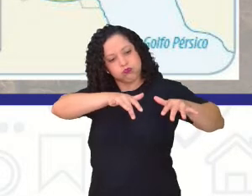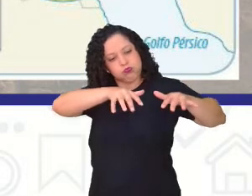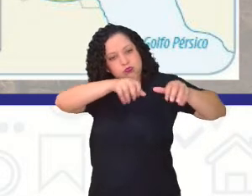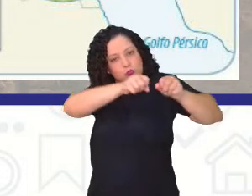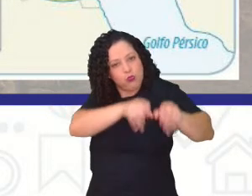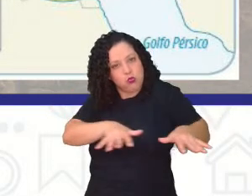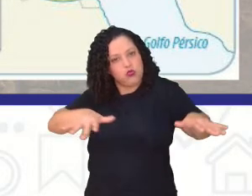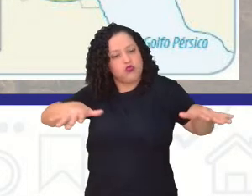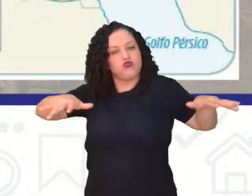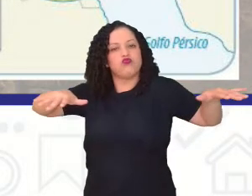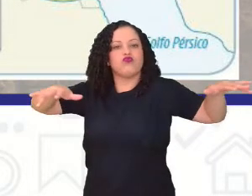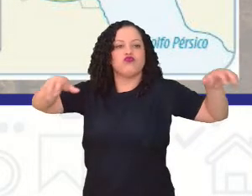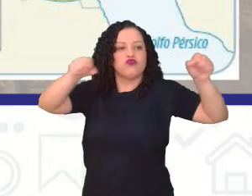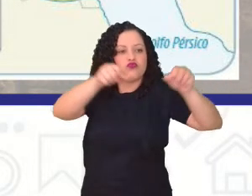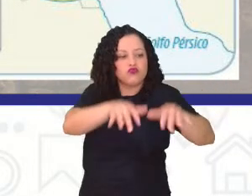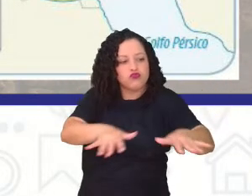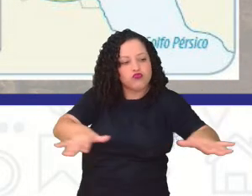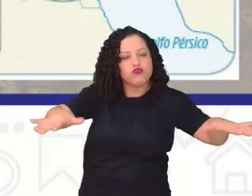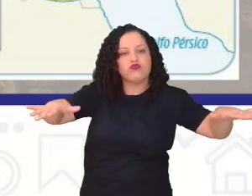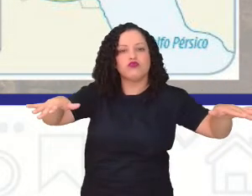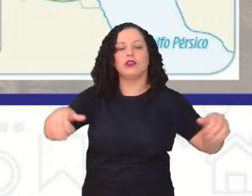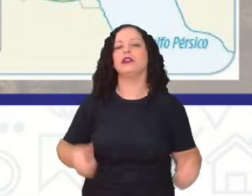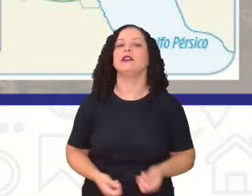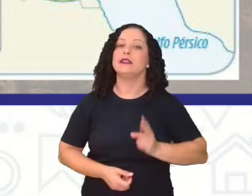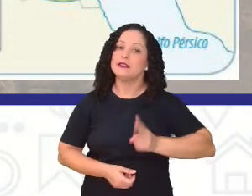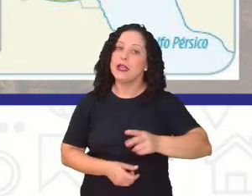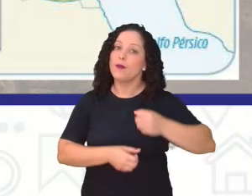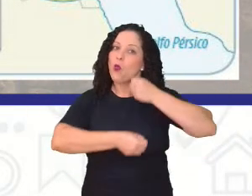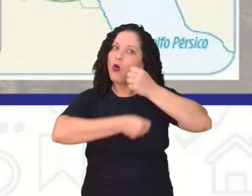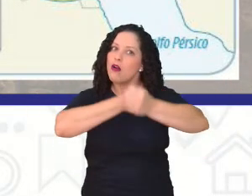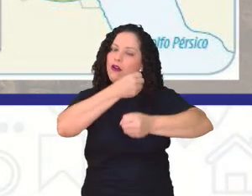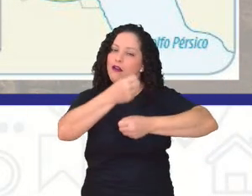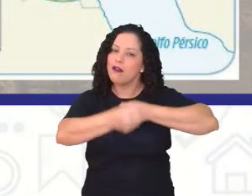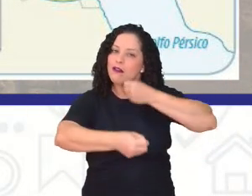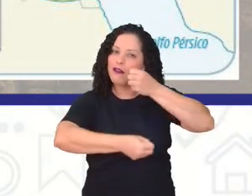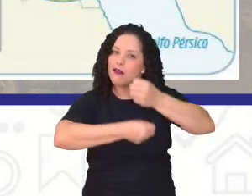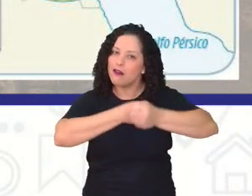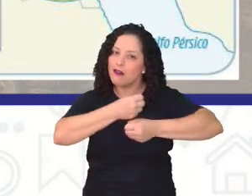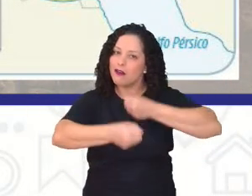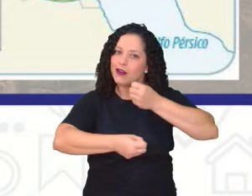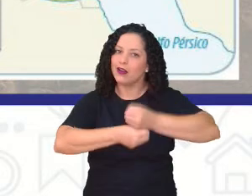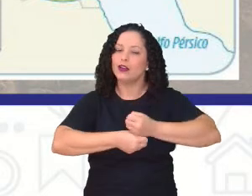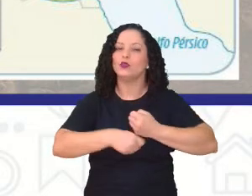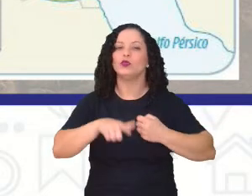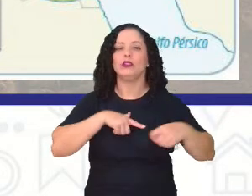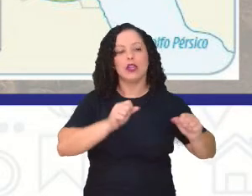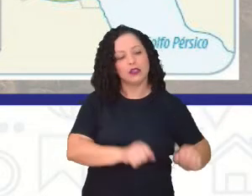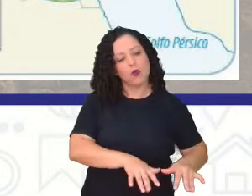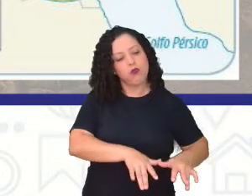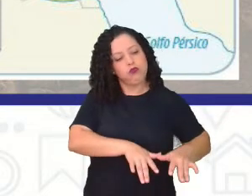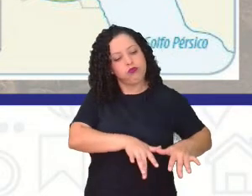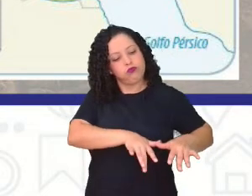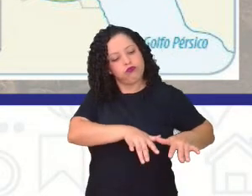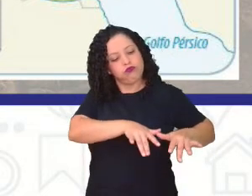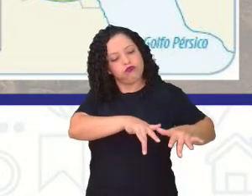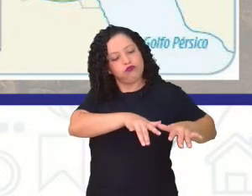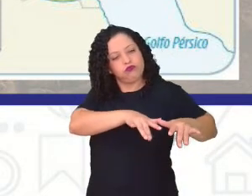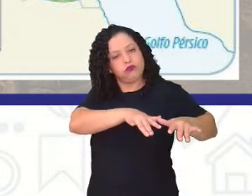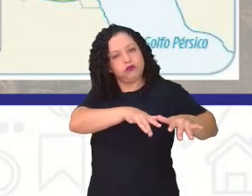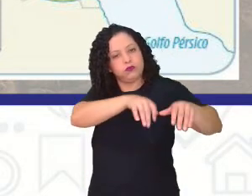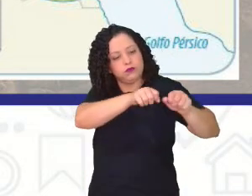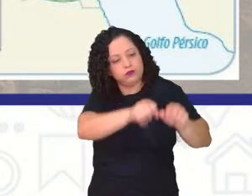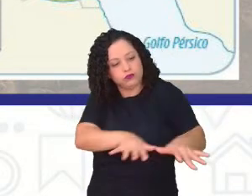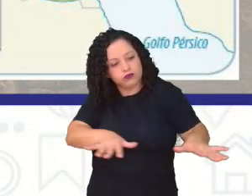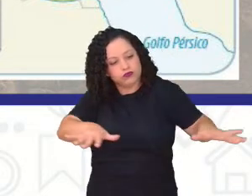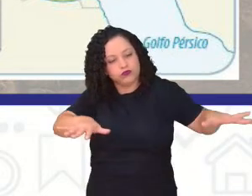acontecia Encharcava-os. sempre, né, ao mesmo tempo, né, ao Isso. longo do ano. No caso, eram cheias, né, regulares.